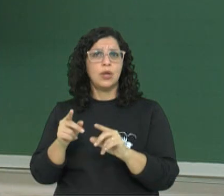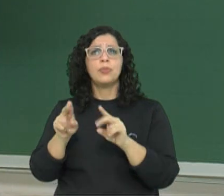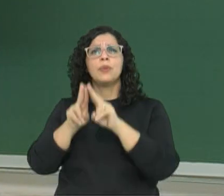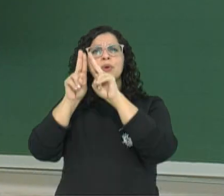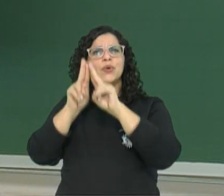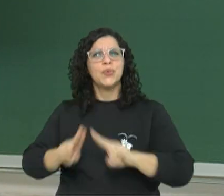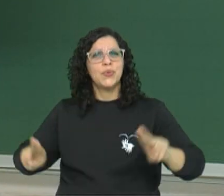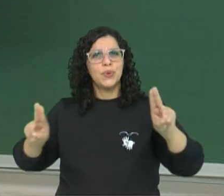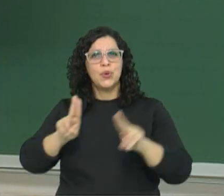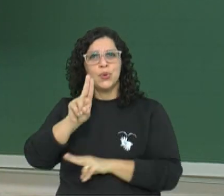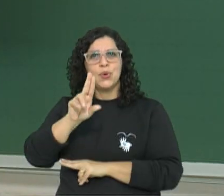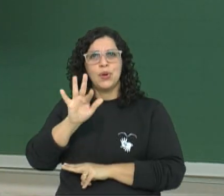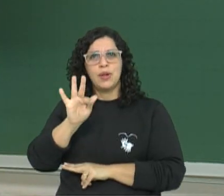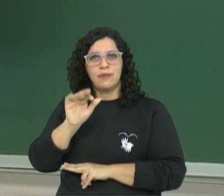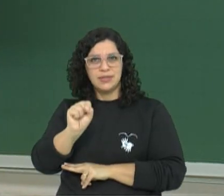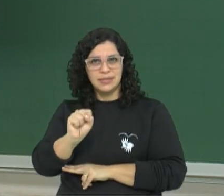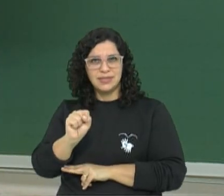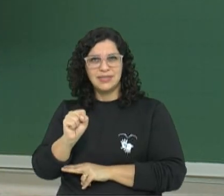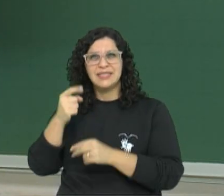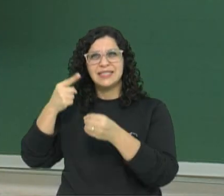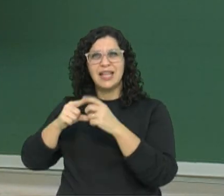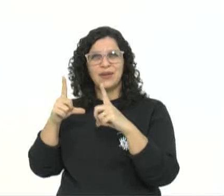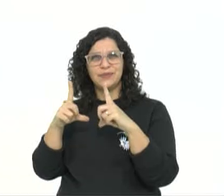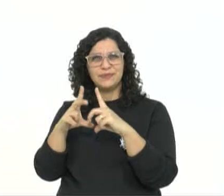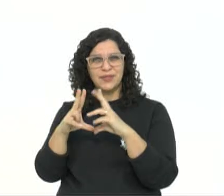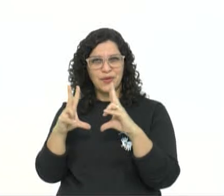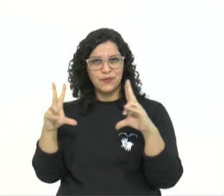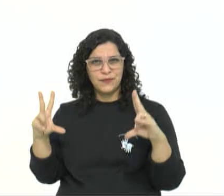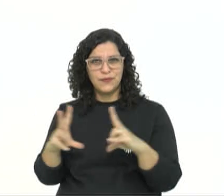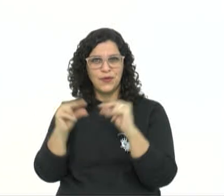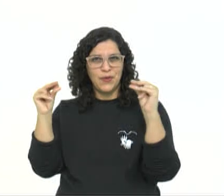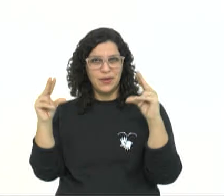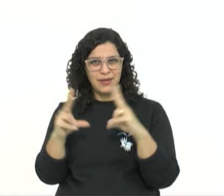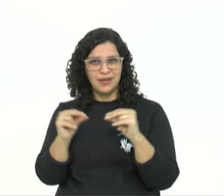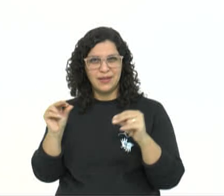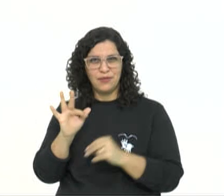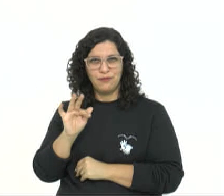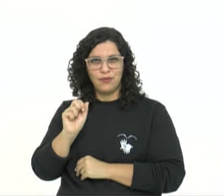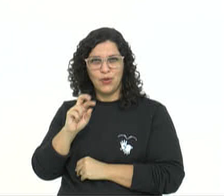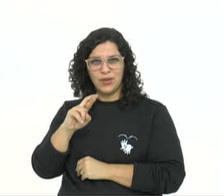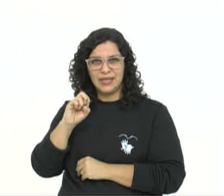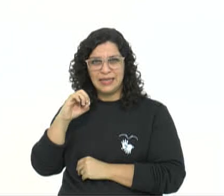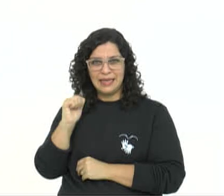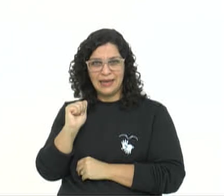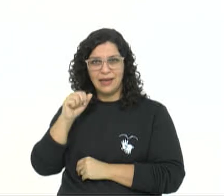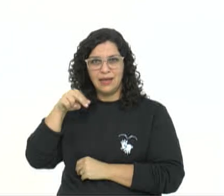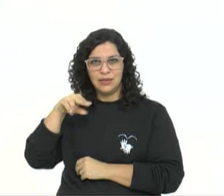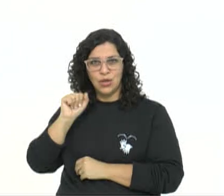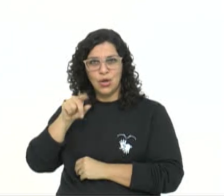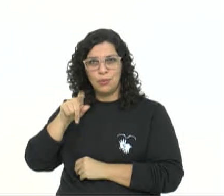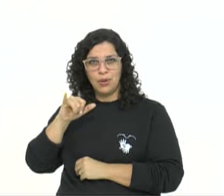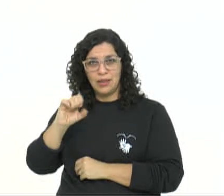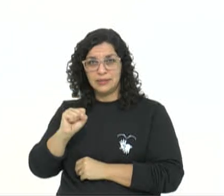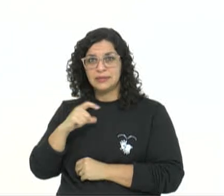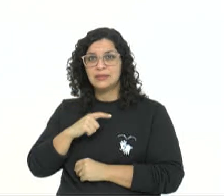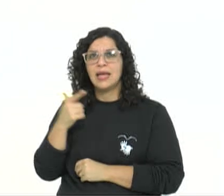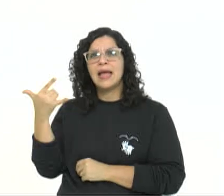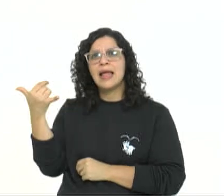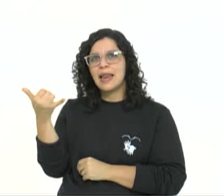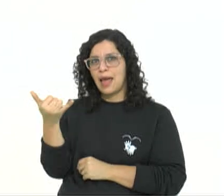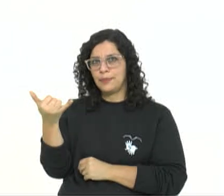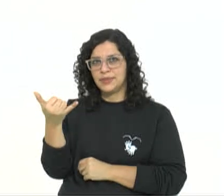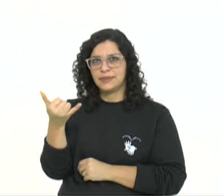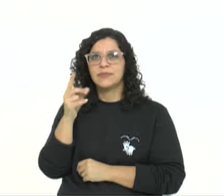UFSC, certo? Lá o pessoal de Floripa. Veja que questão interessante. Uma pessoa comprime um lápis entre